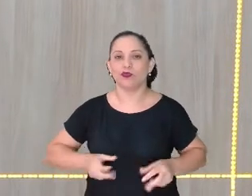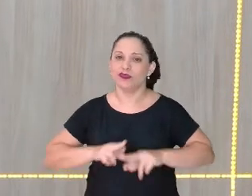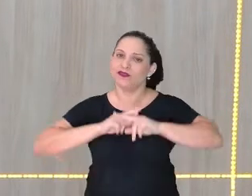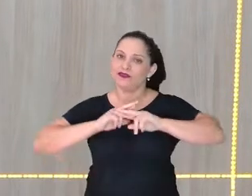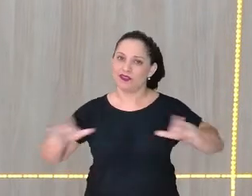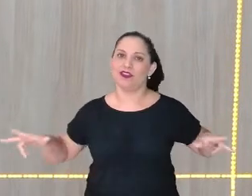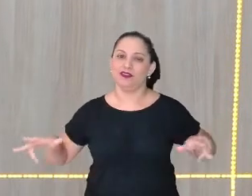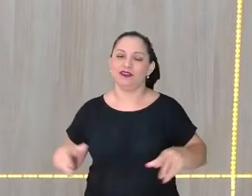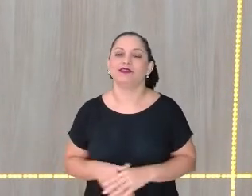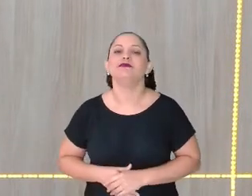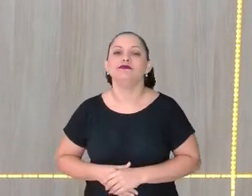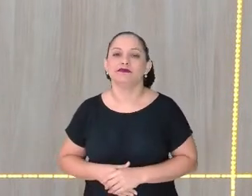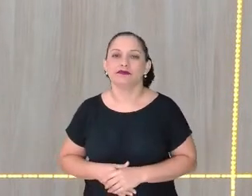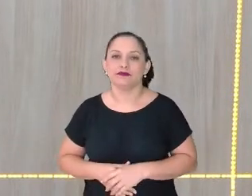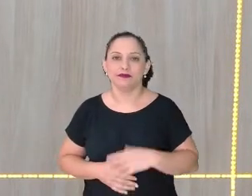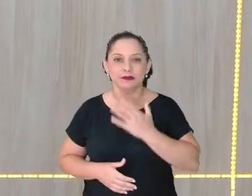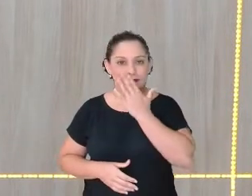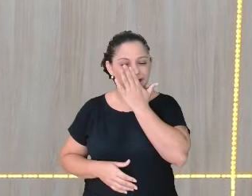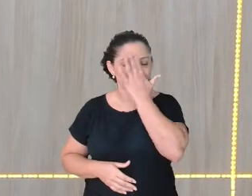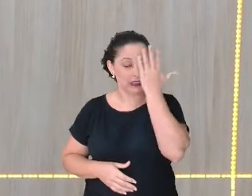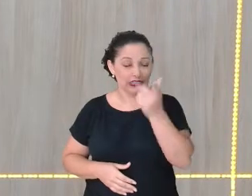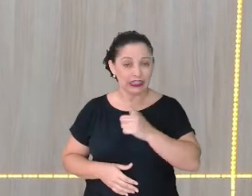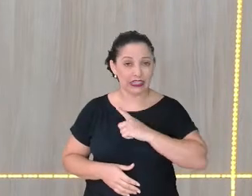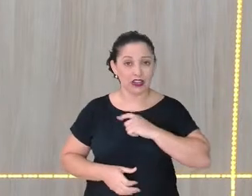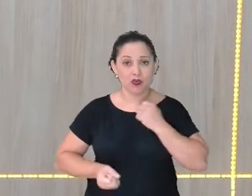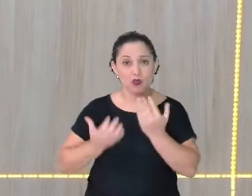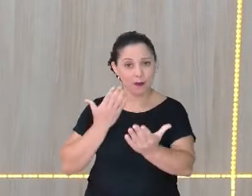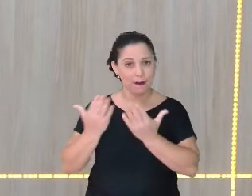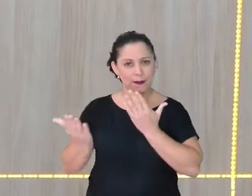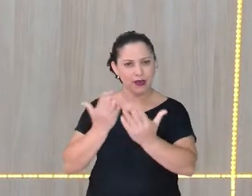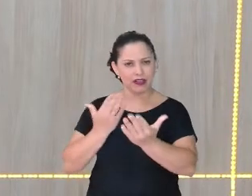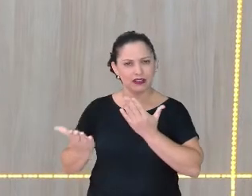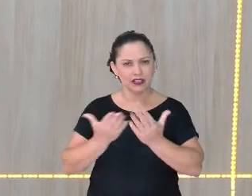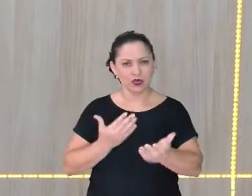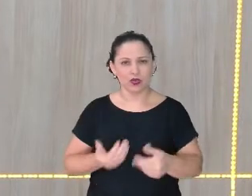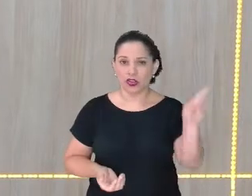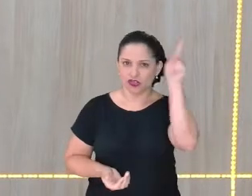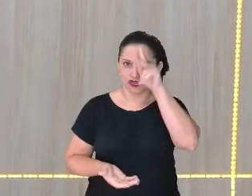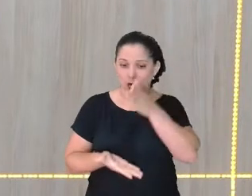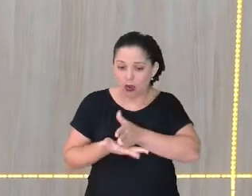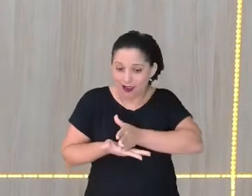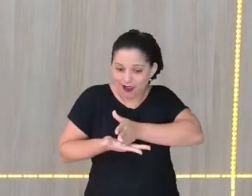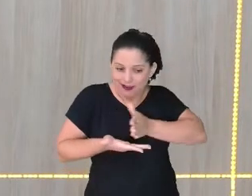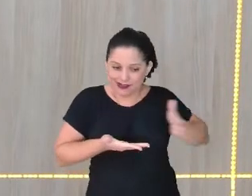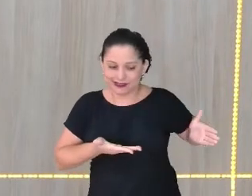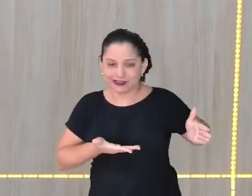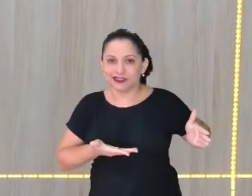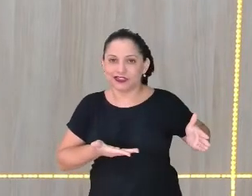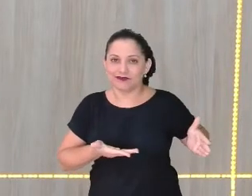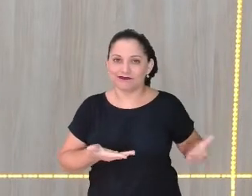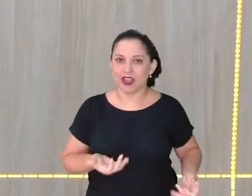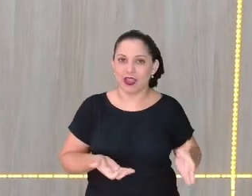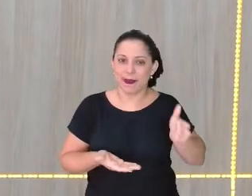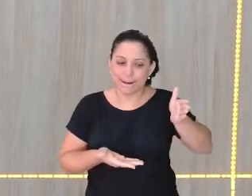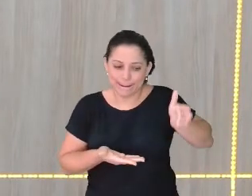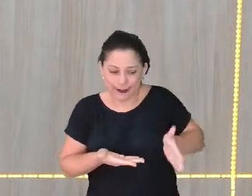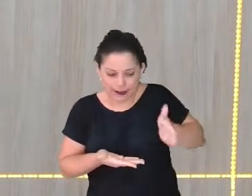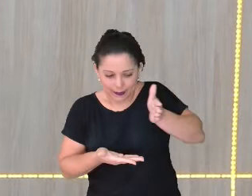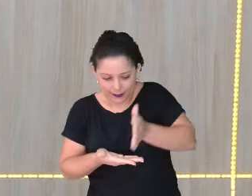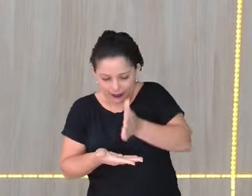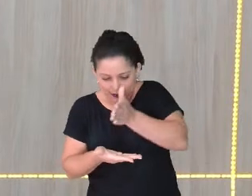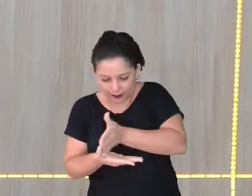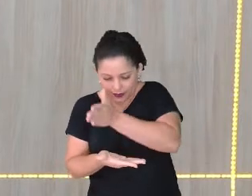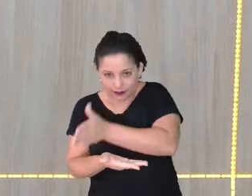Então, veja, fazendo a comparação com pré-história, né, ou história, Idade Antiga, Média, Moderna e Contemporânea,